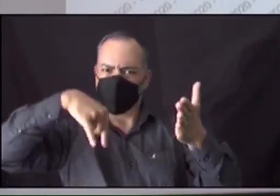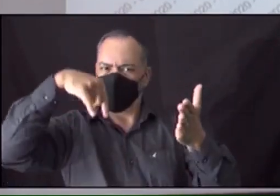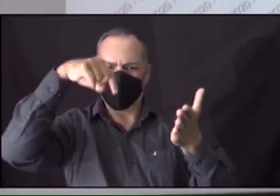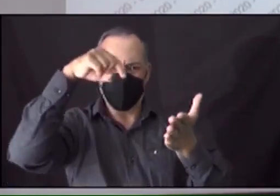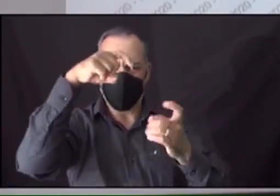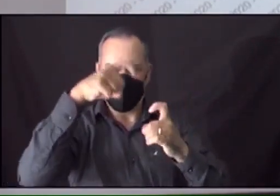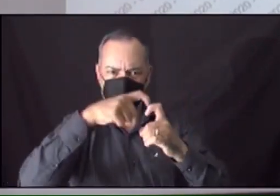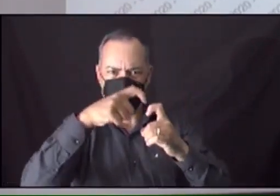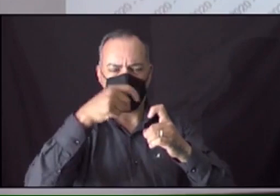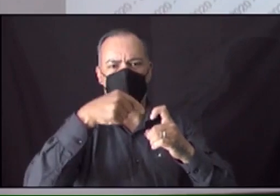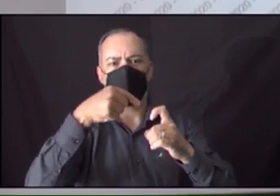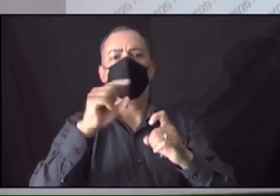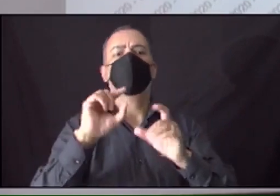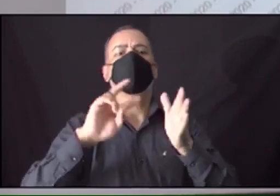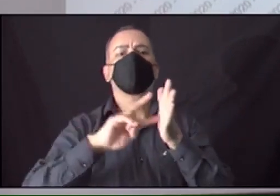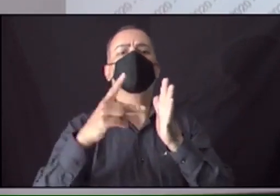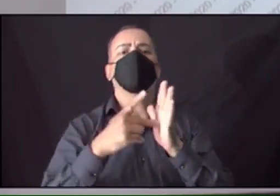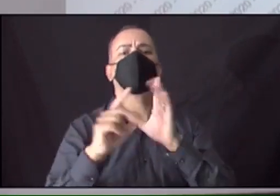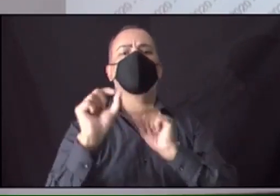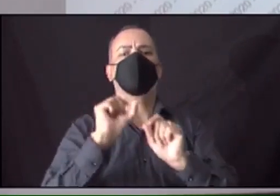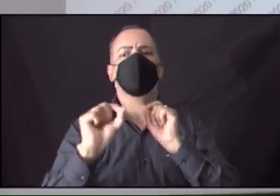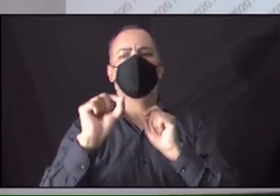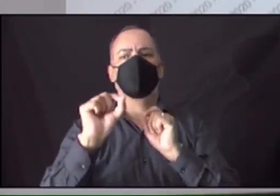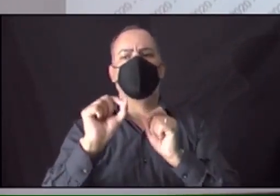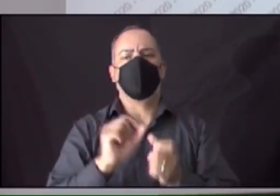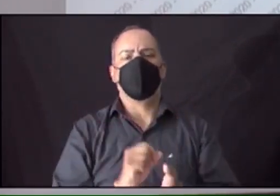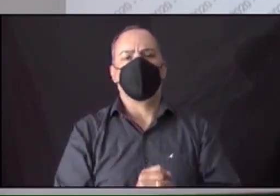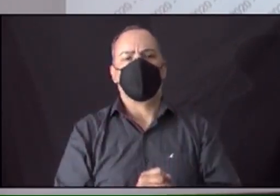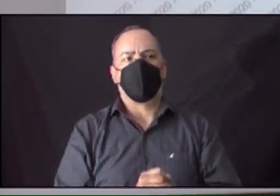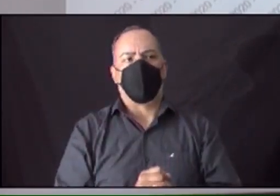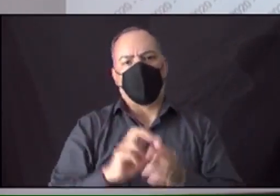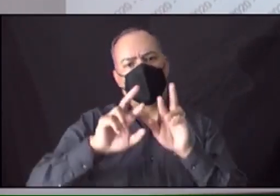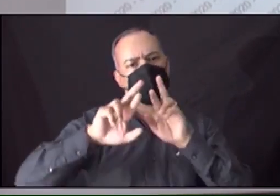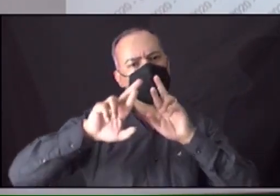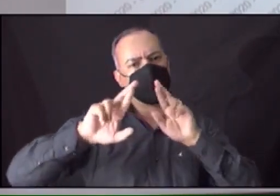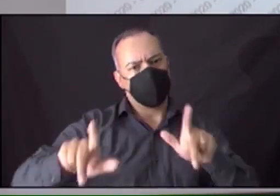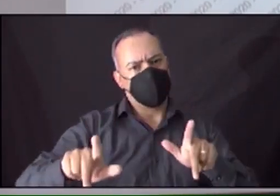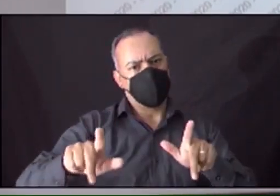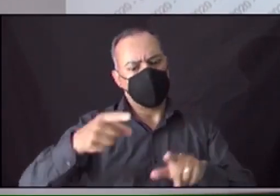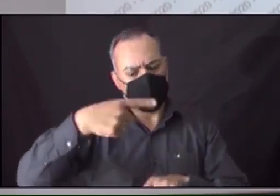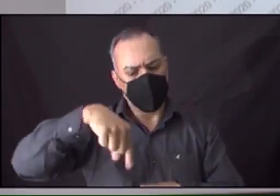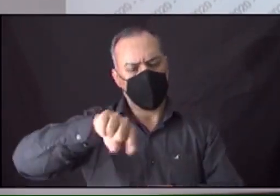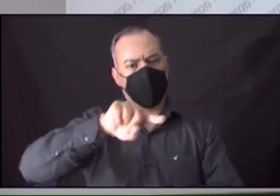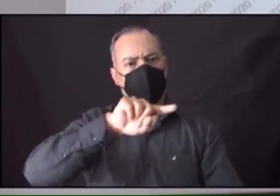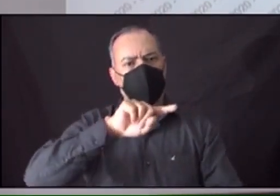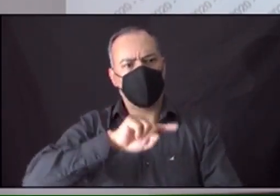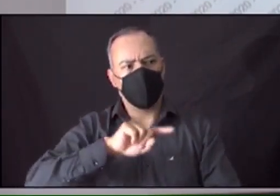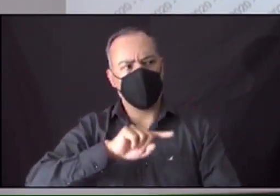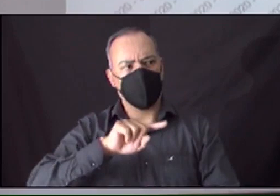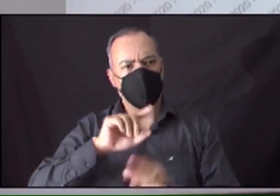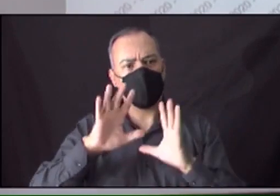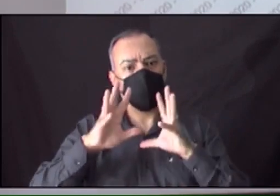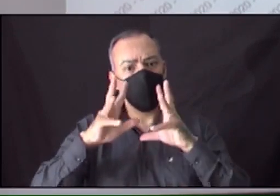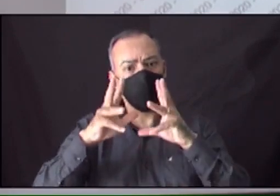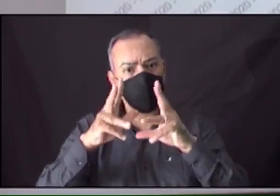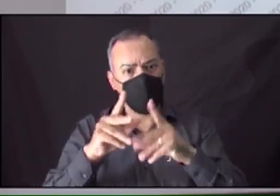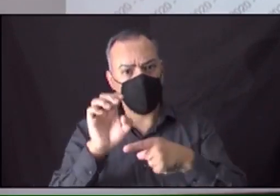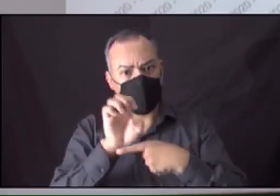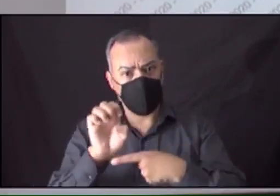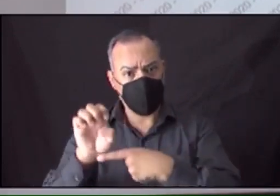Então, o que isso significa? Que, num diferencial nosso, com todo o estado do